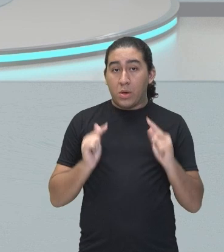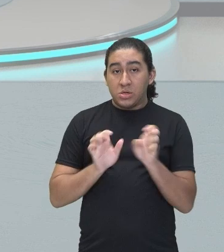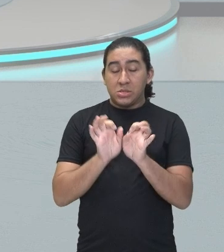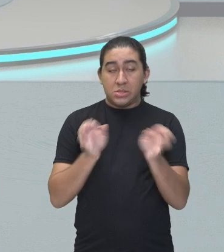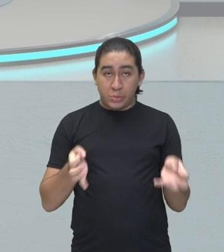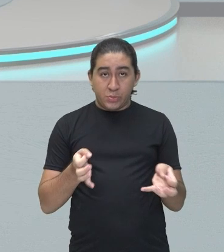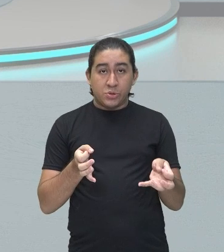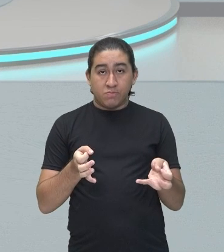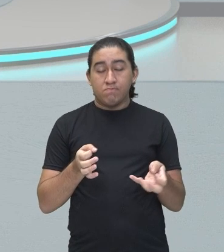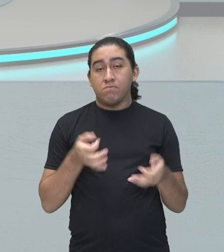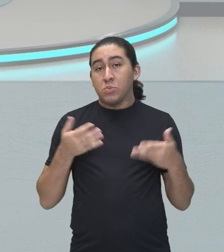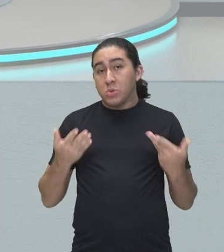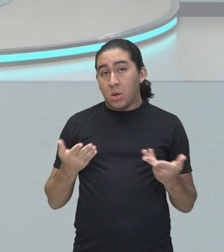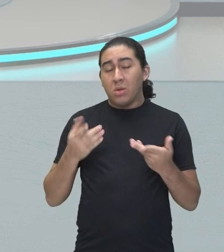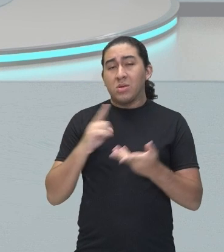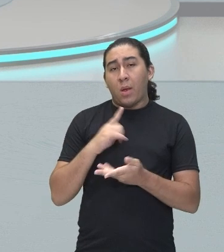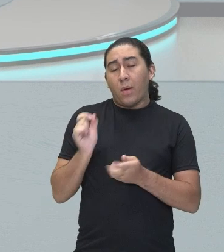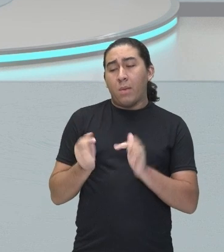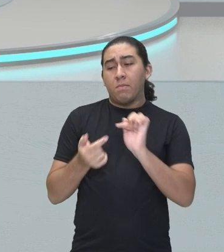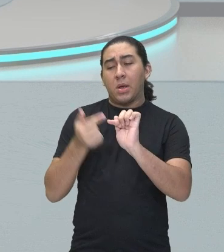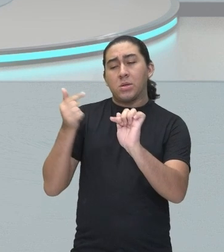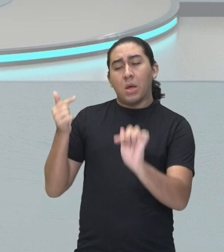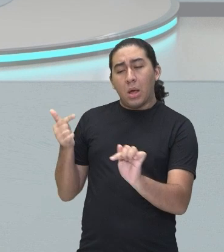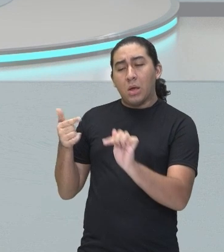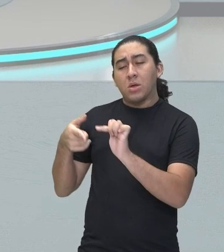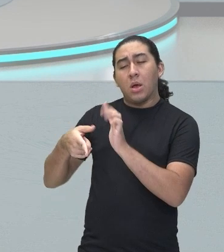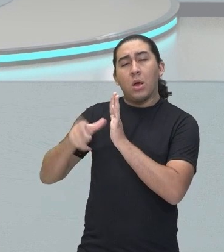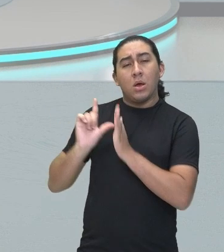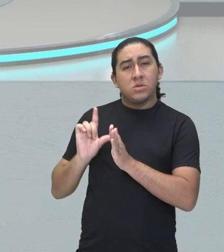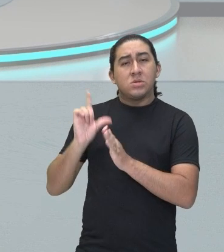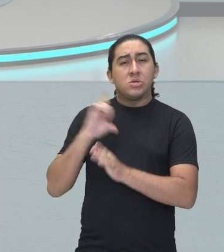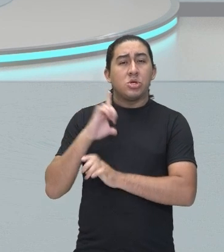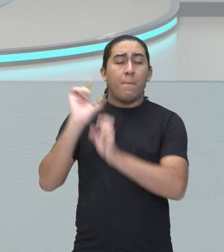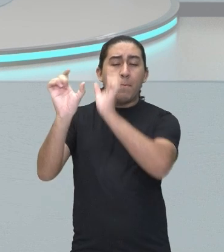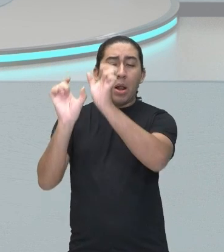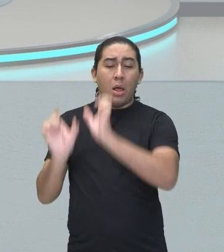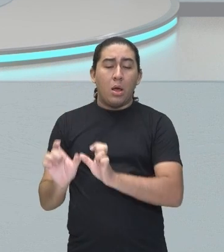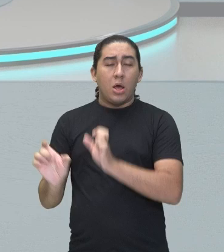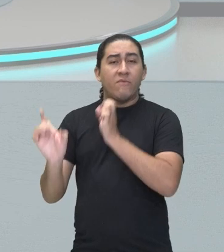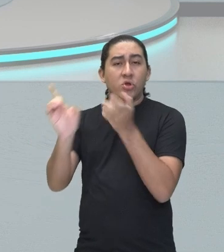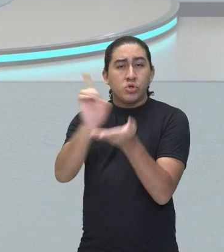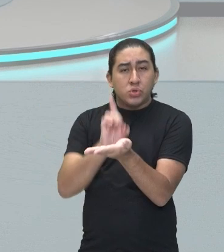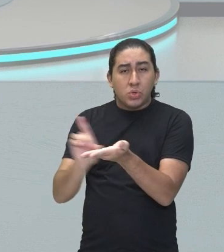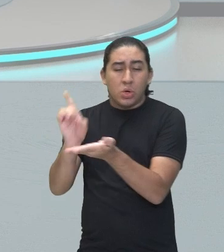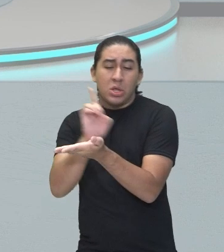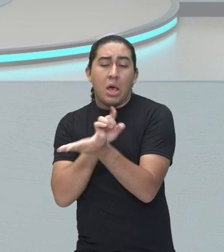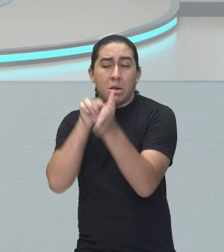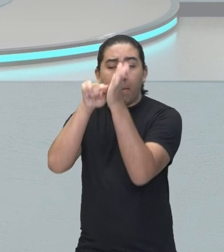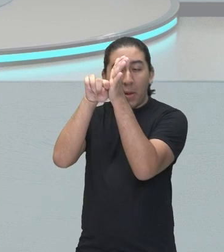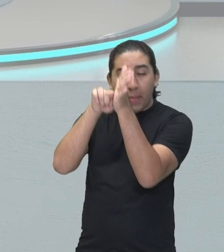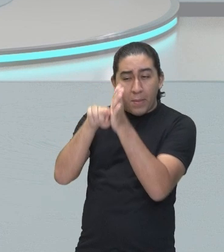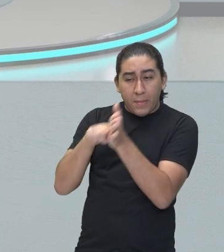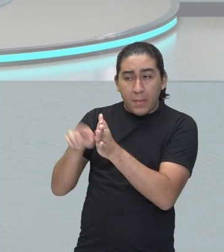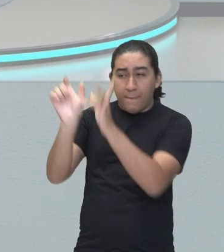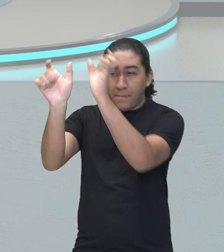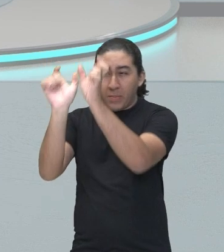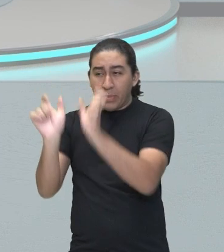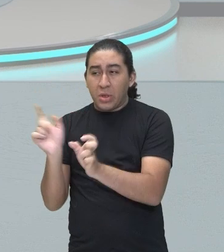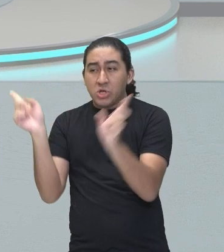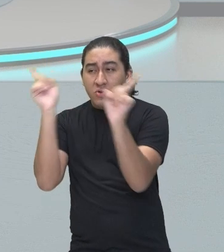Então, parou com aquela história de rebuscamento nas palavras. Então, nesse período do